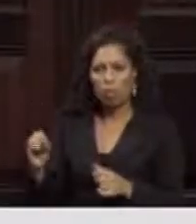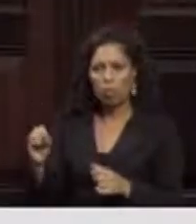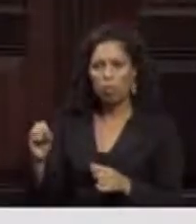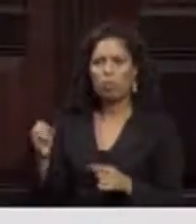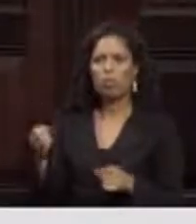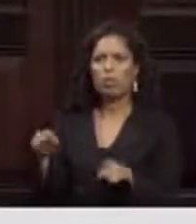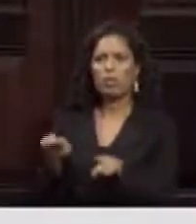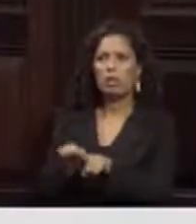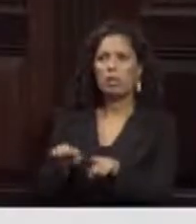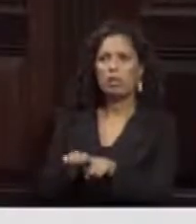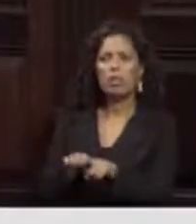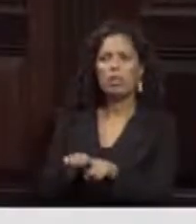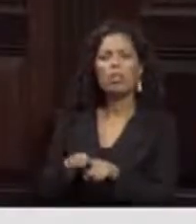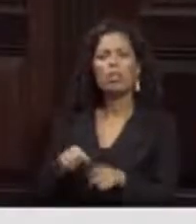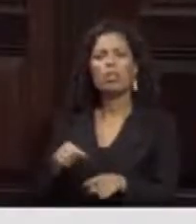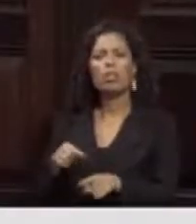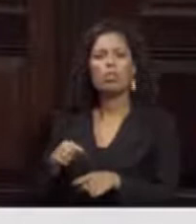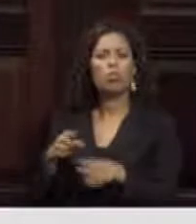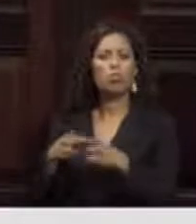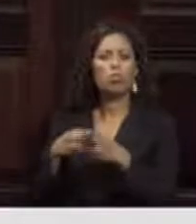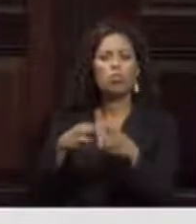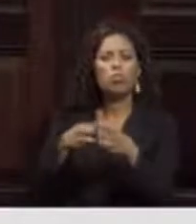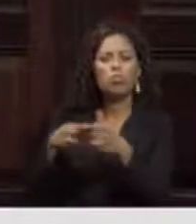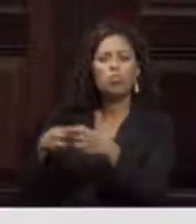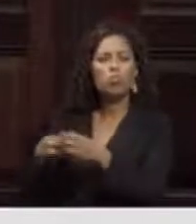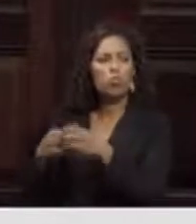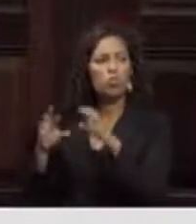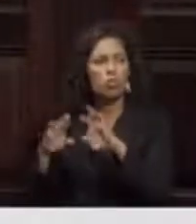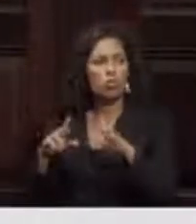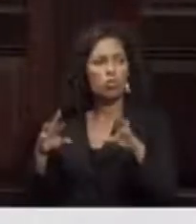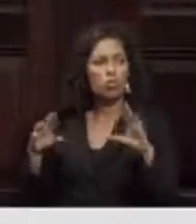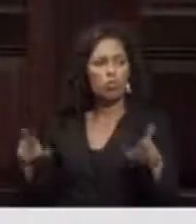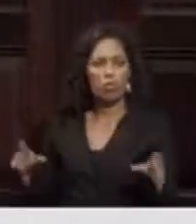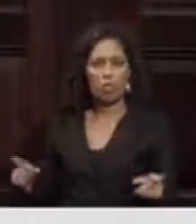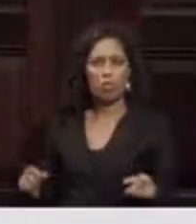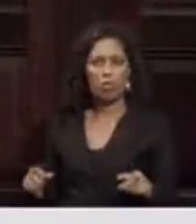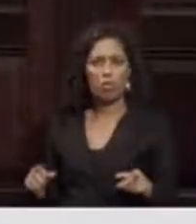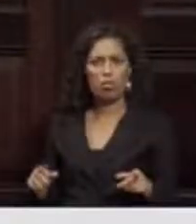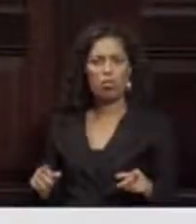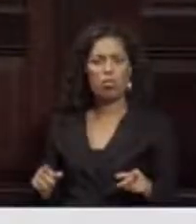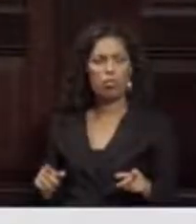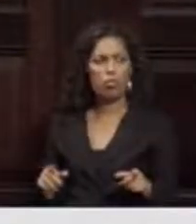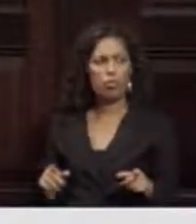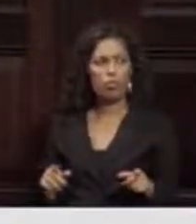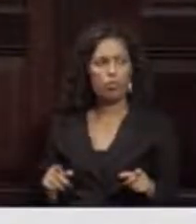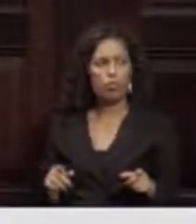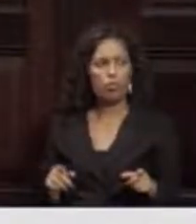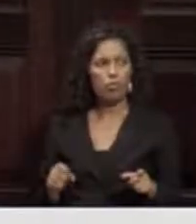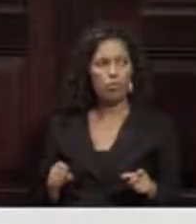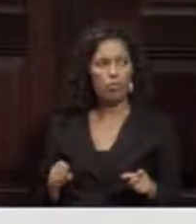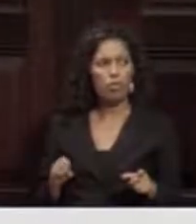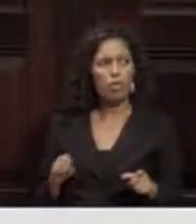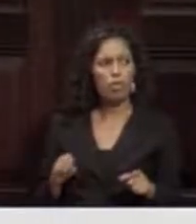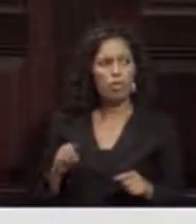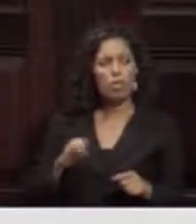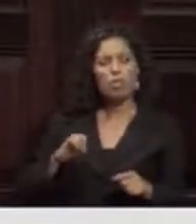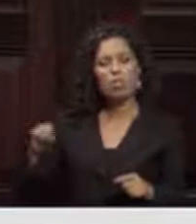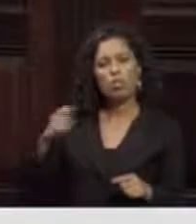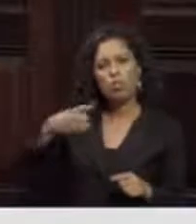a luta consequente, sem contra a violência e pela paz na sociedade, se nós não